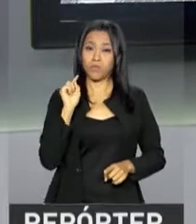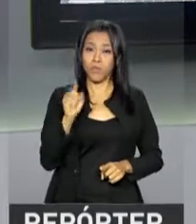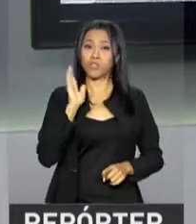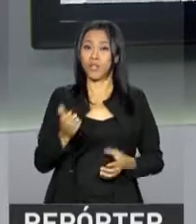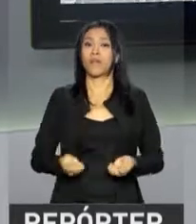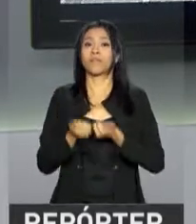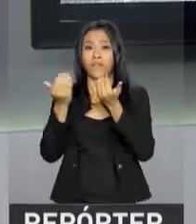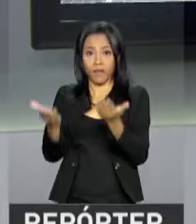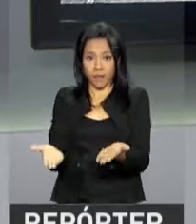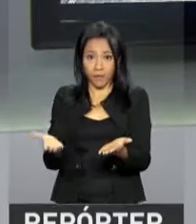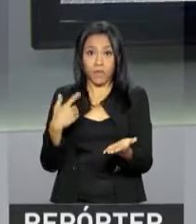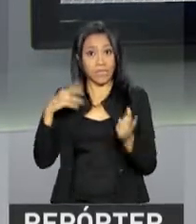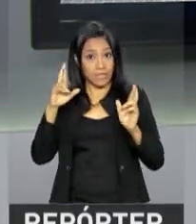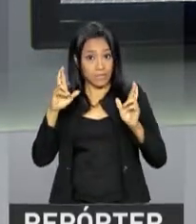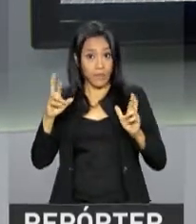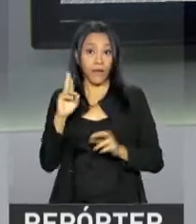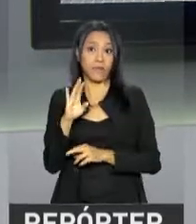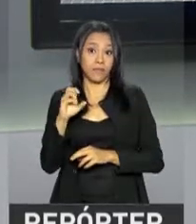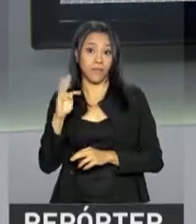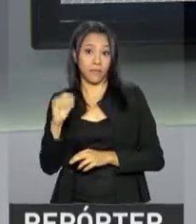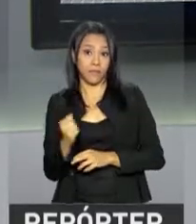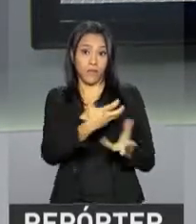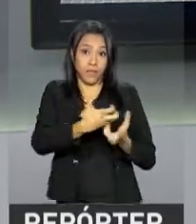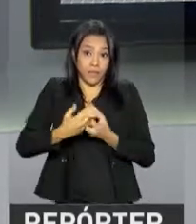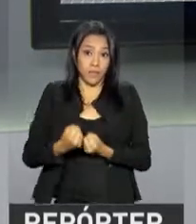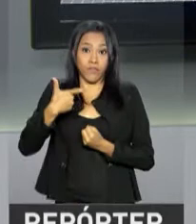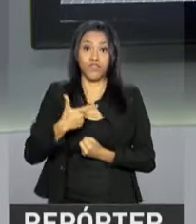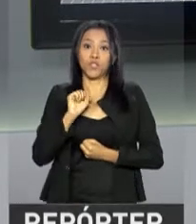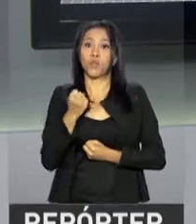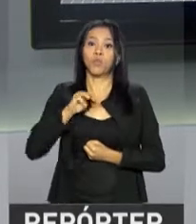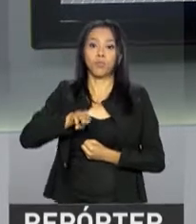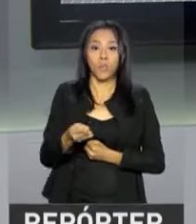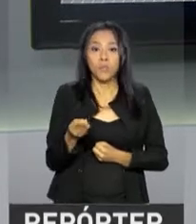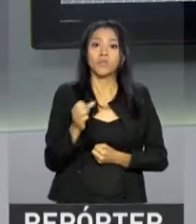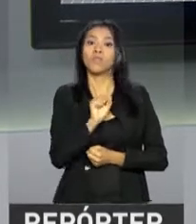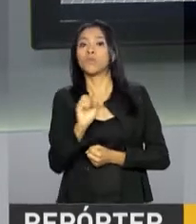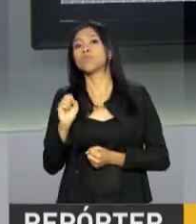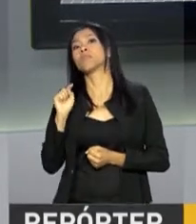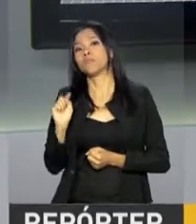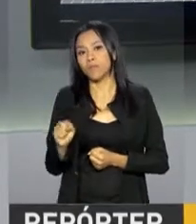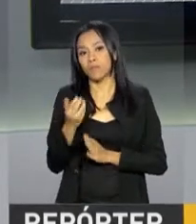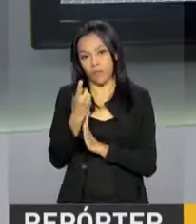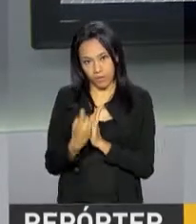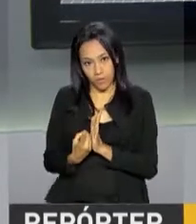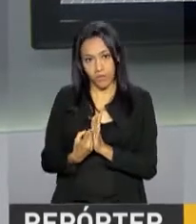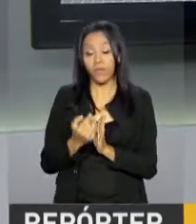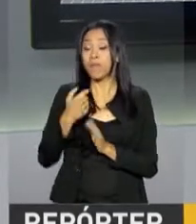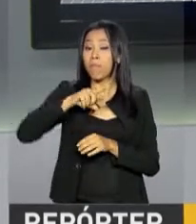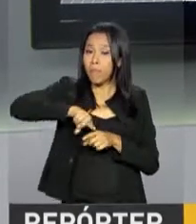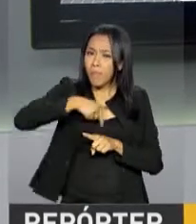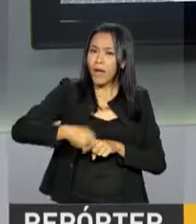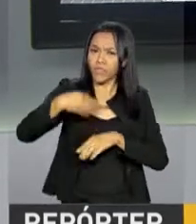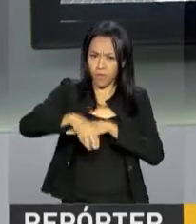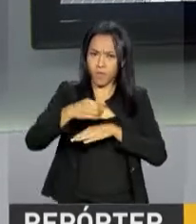a declaração a expectativa da receita federal é receber 28 milhões e 800 mil declarações informações sobre a entrega